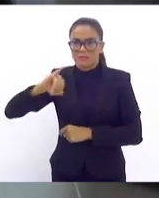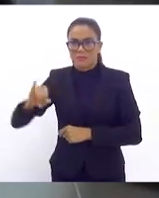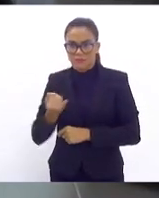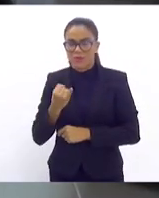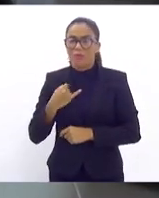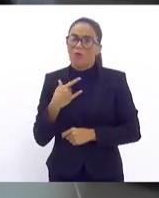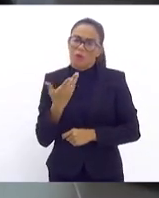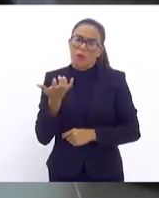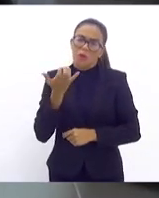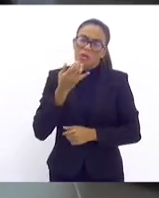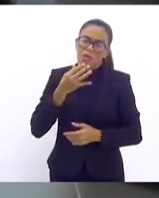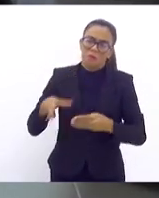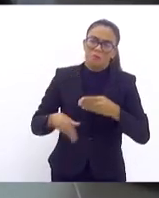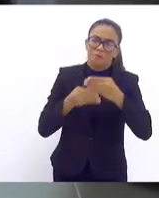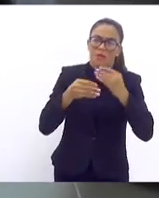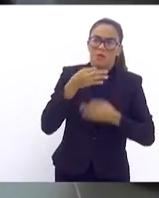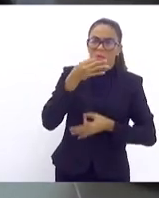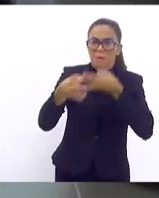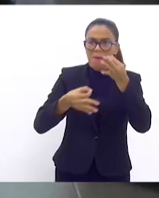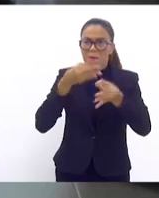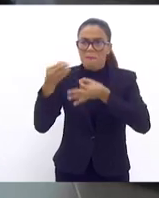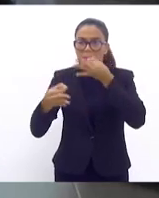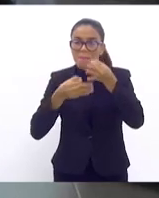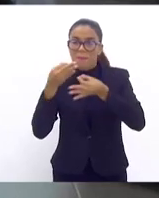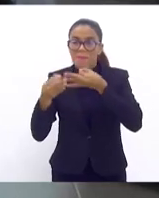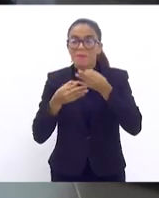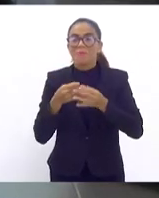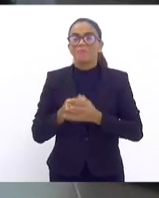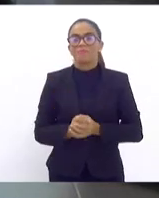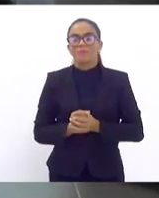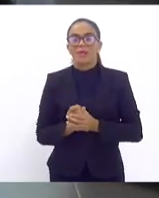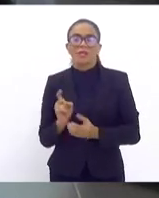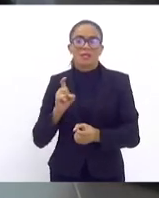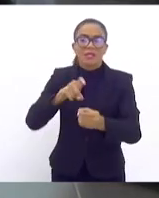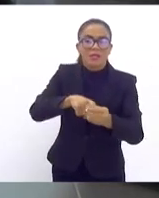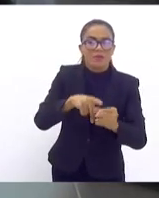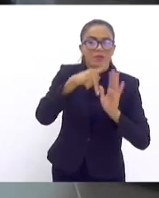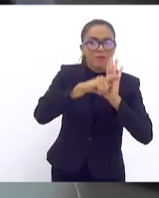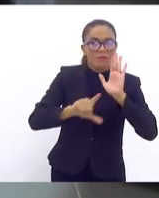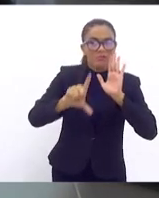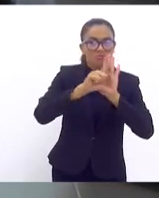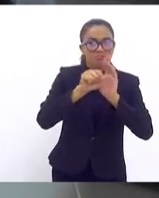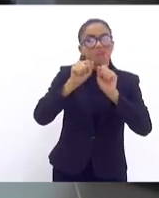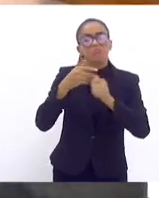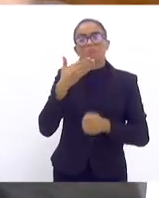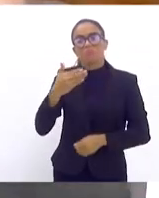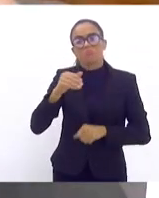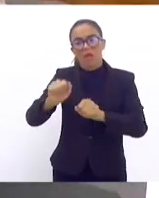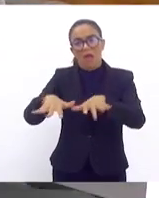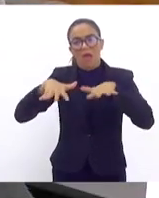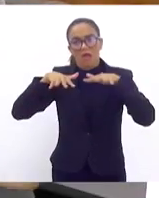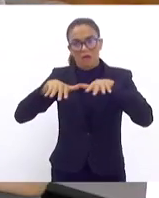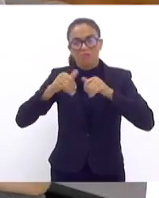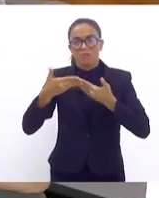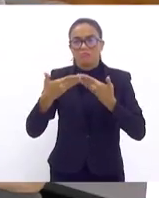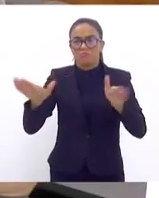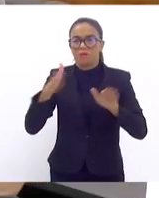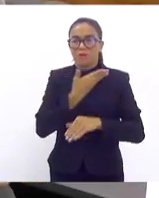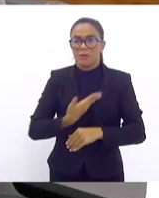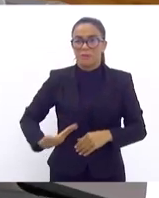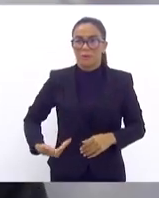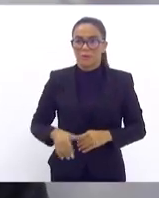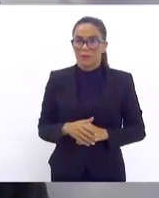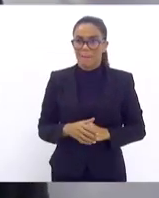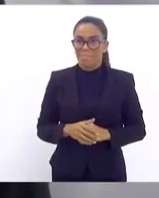esse registro da devolução com a baixa em diligência e audiência pública. Antes de passar a palavra ao deputado Jorge Filipe, só fazer